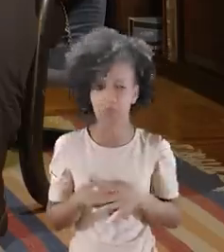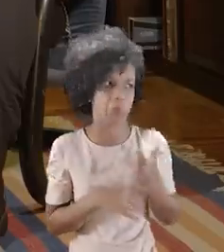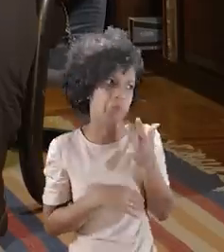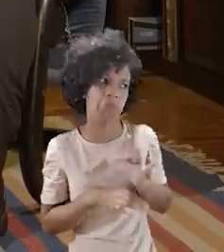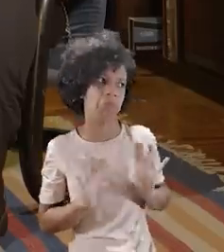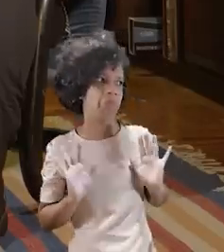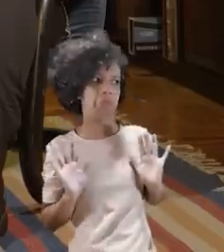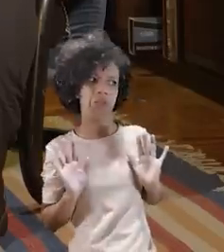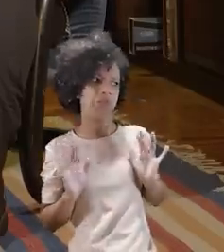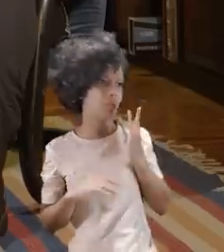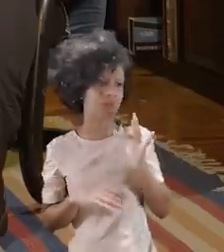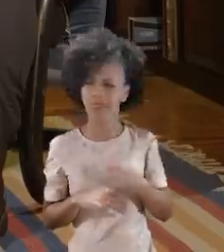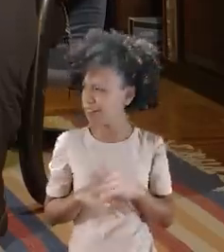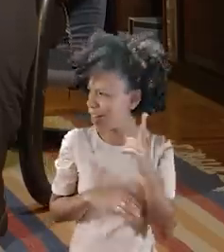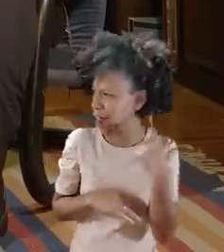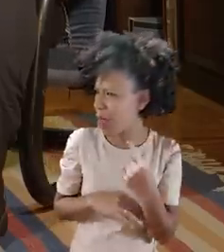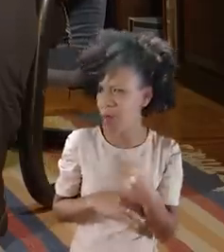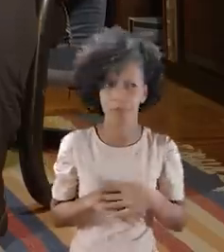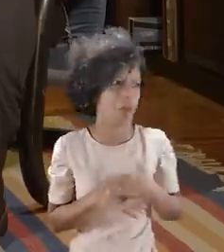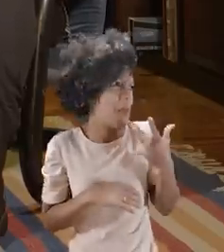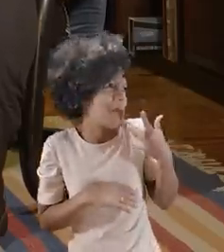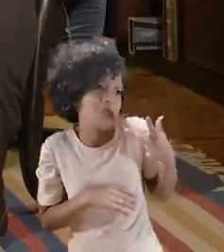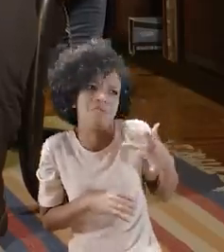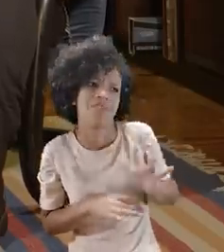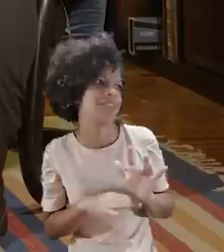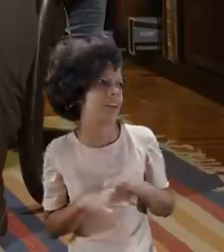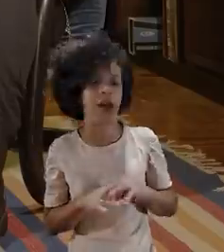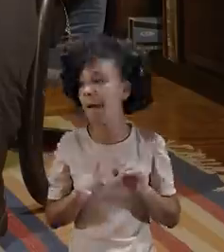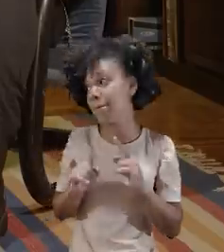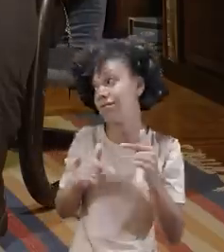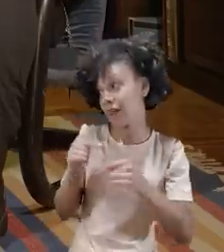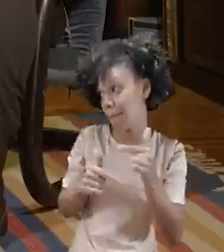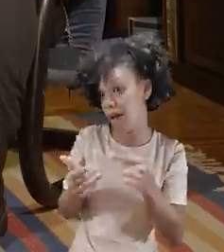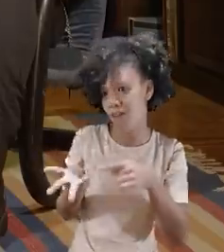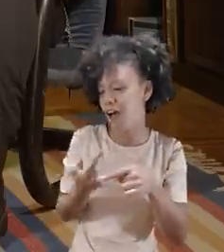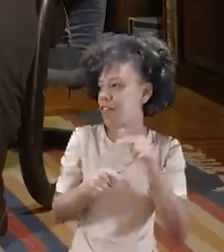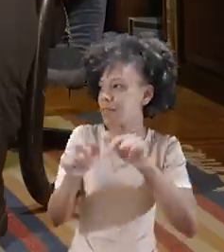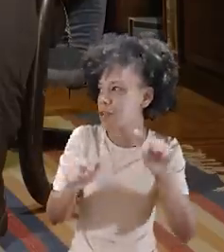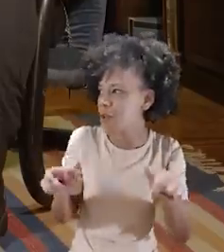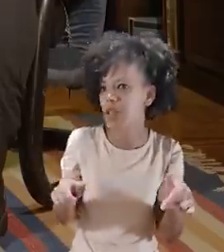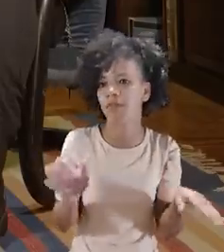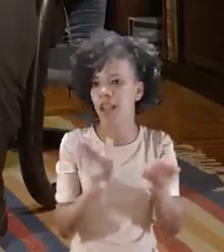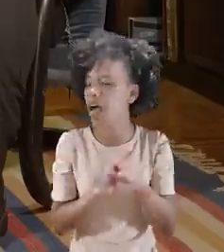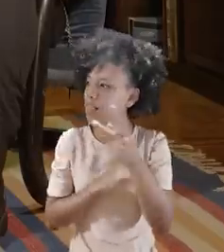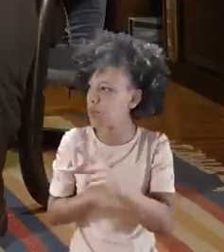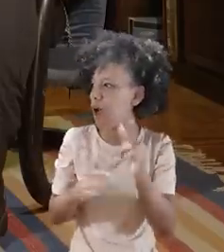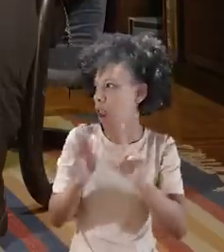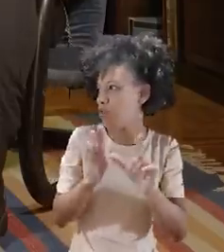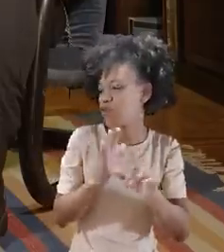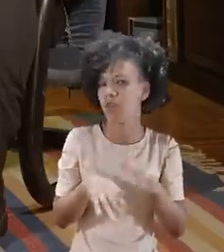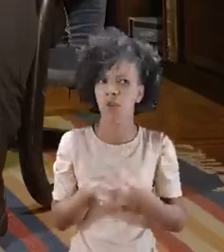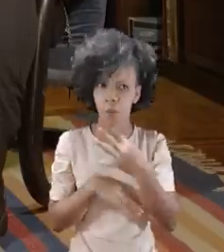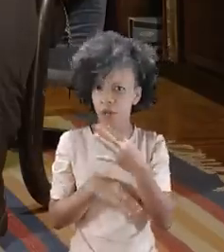eu não sei o que era amor um é porque você Você trabalha com muita gente né tipo muita gente vai na tua base dela se você